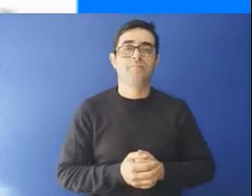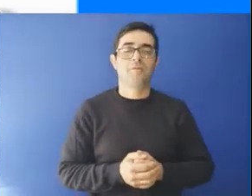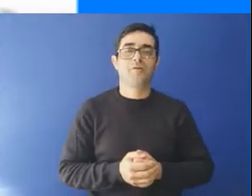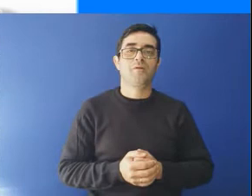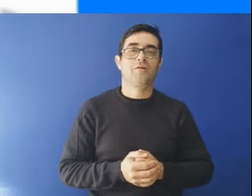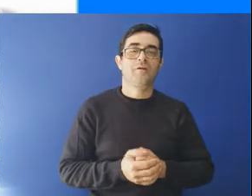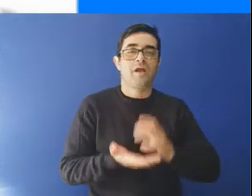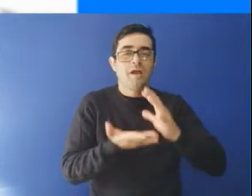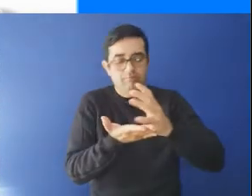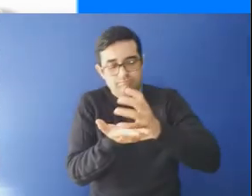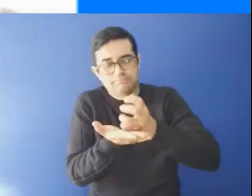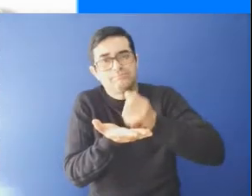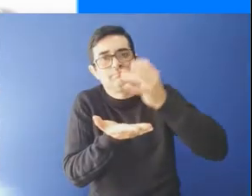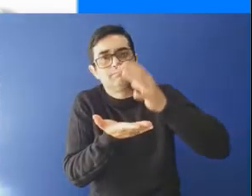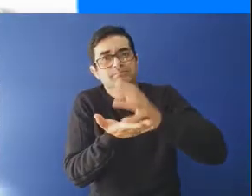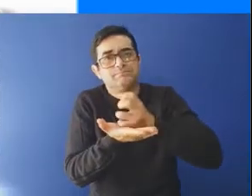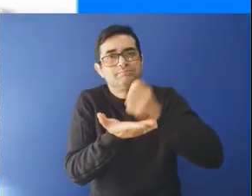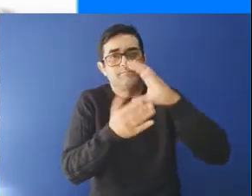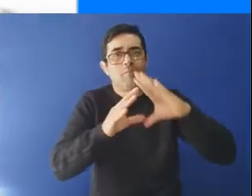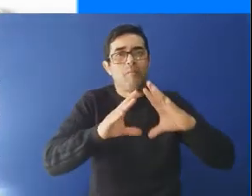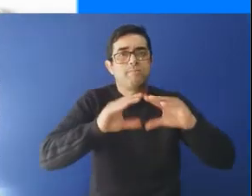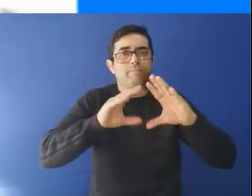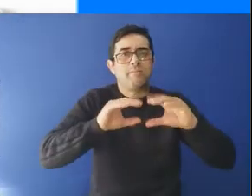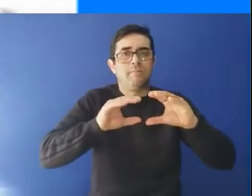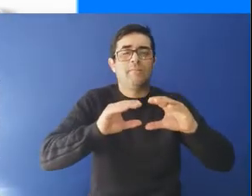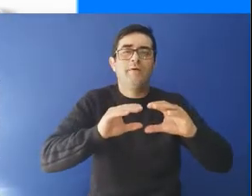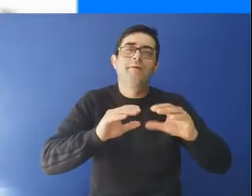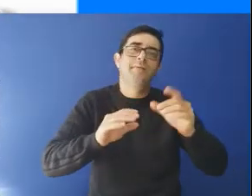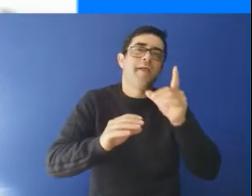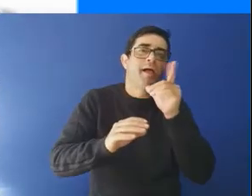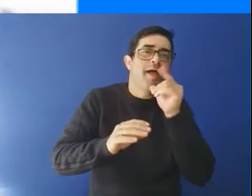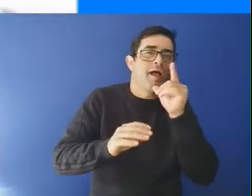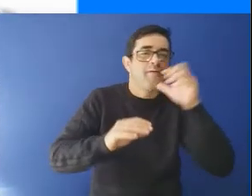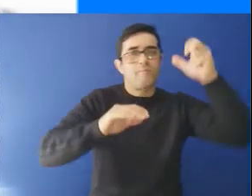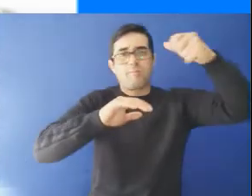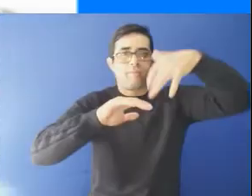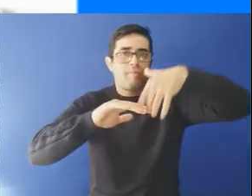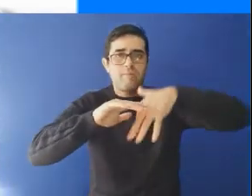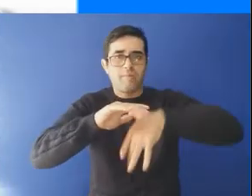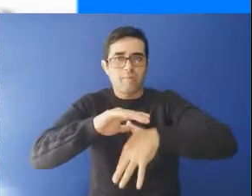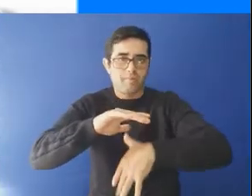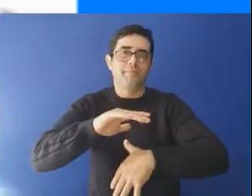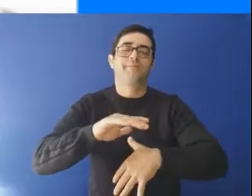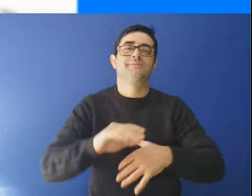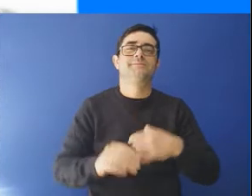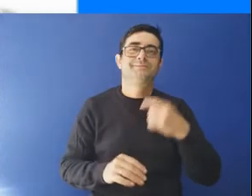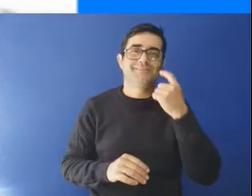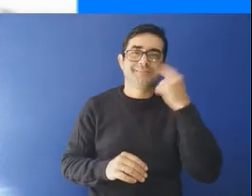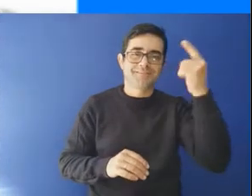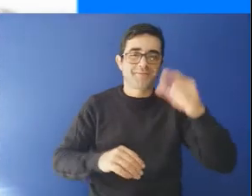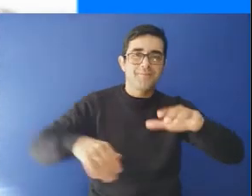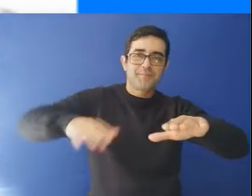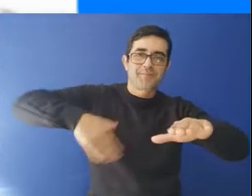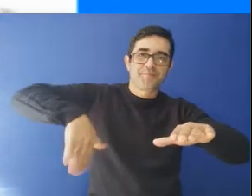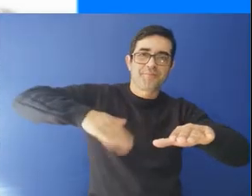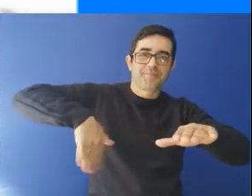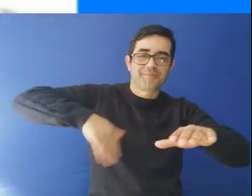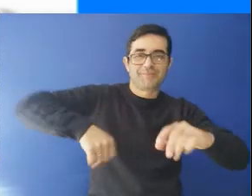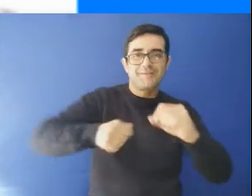ele é muito mais facilmente drenado, ou seja, quando a gente vai à praia, por exemplo, né, quando nós éramos crianças,